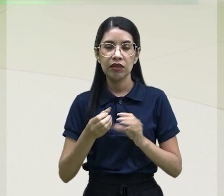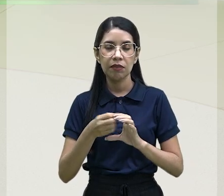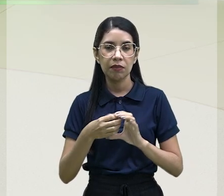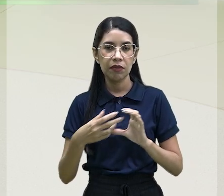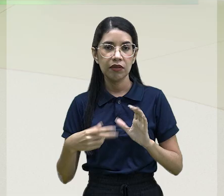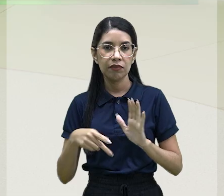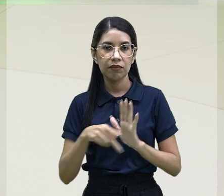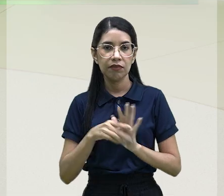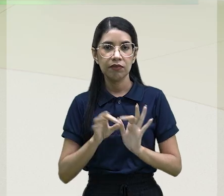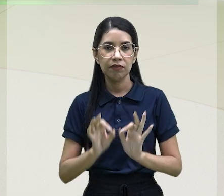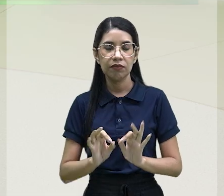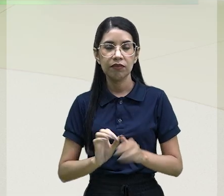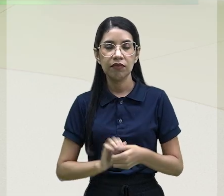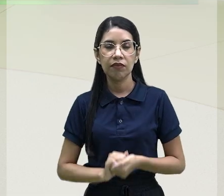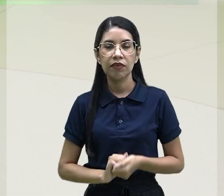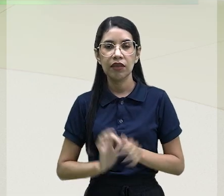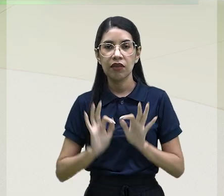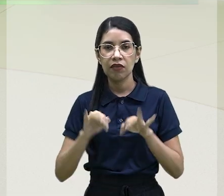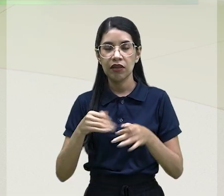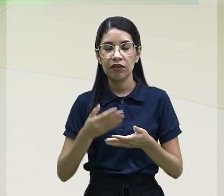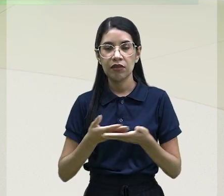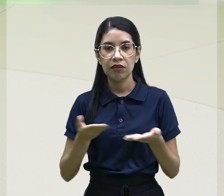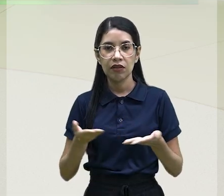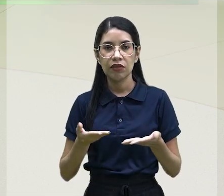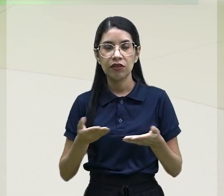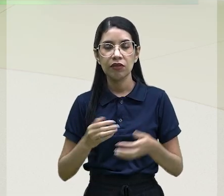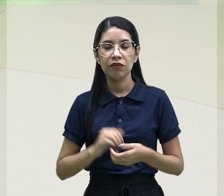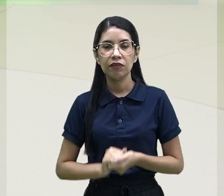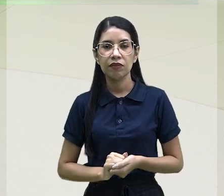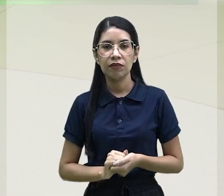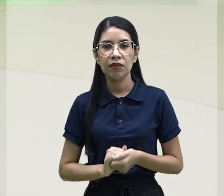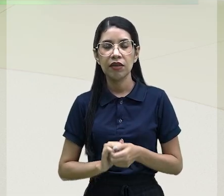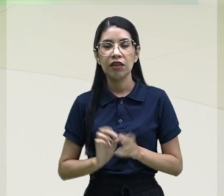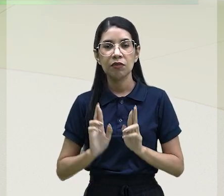propriedades especiais, tá bom, gente? Por aqui eu finalizo a aula de hoje.